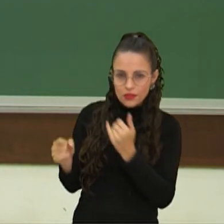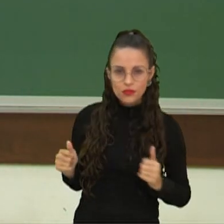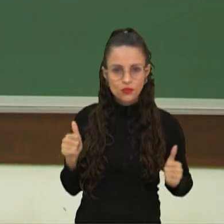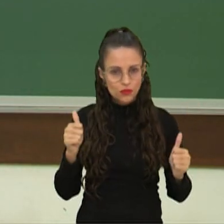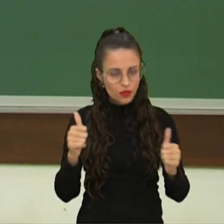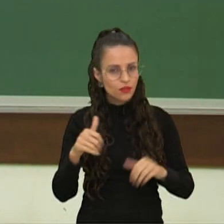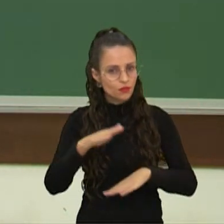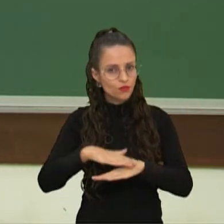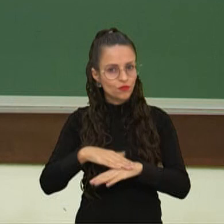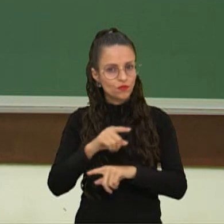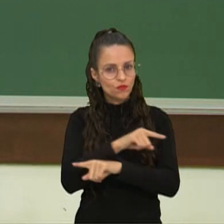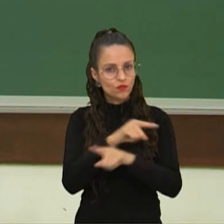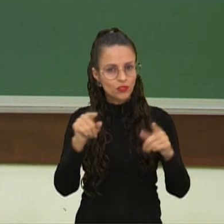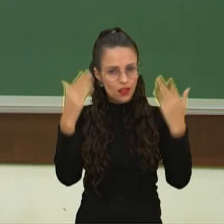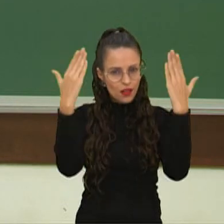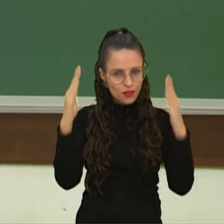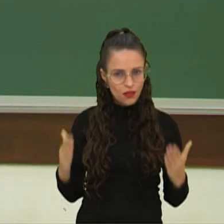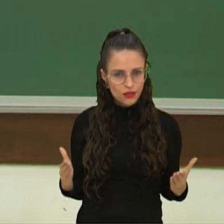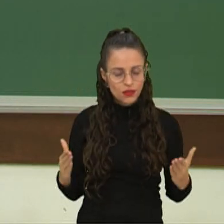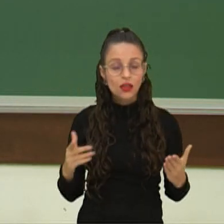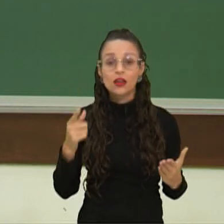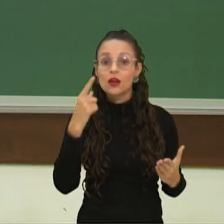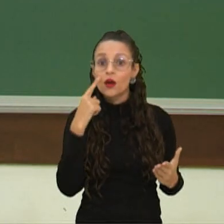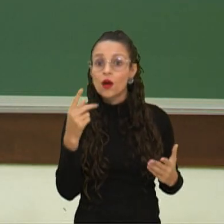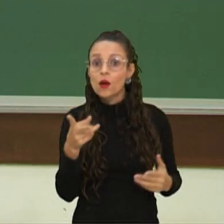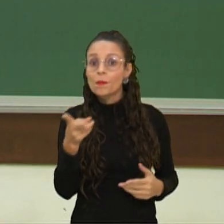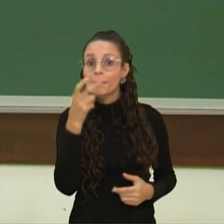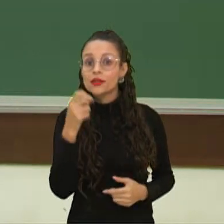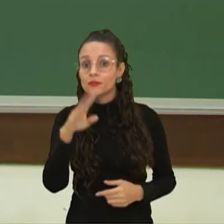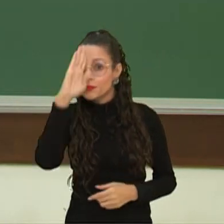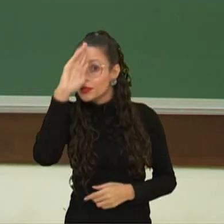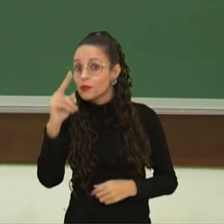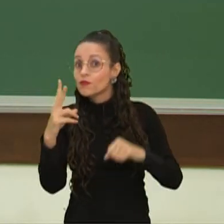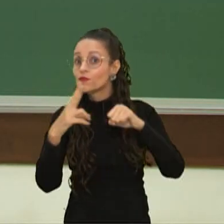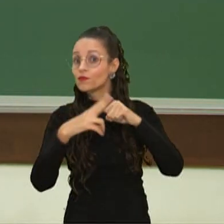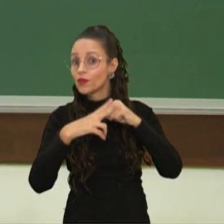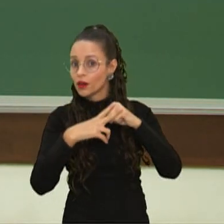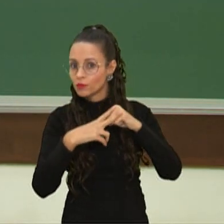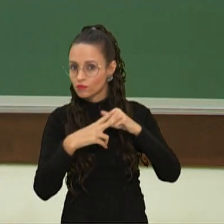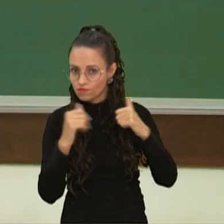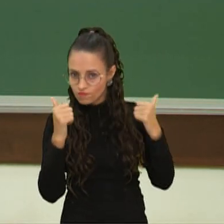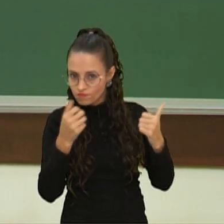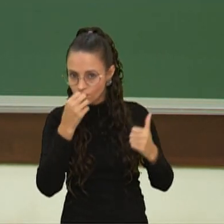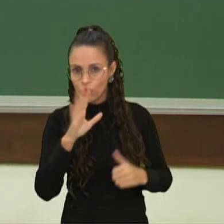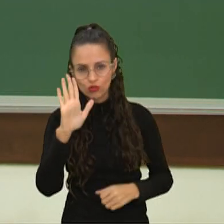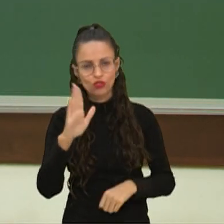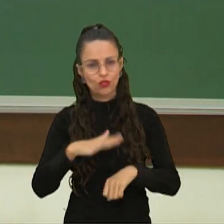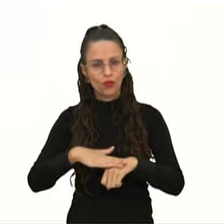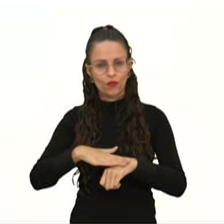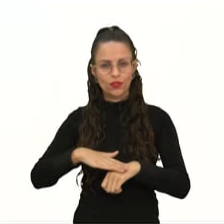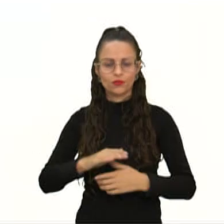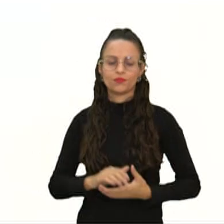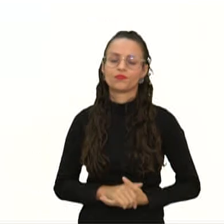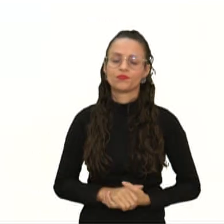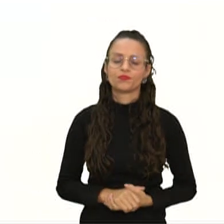Eu vou dar um tempinho para vocês poderem analisar. Observa principalmente o verbo to be, tá bom? Daí a gente já conversa, vamos lá.